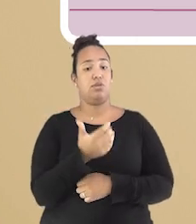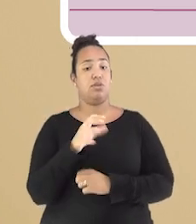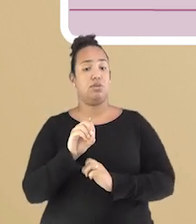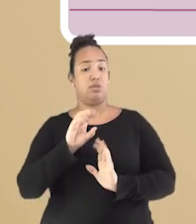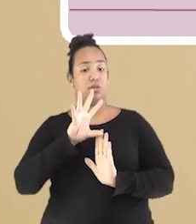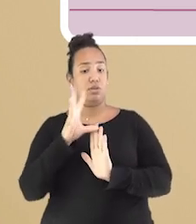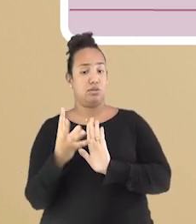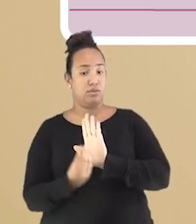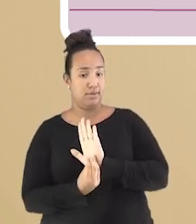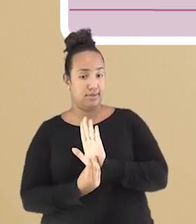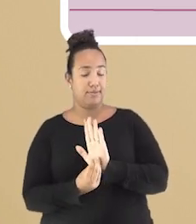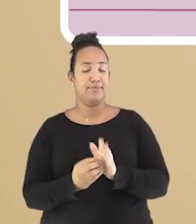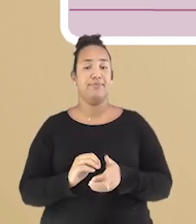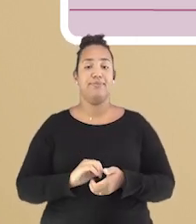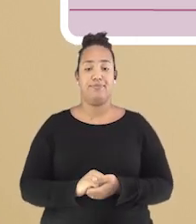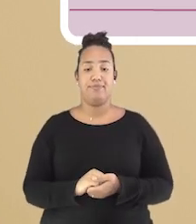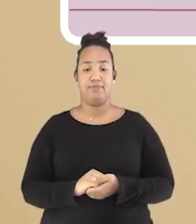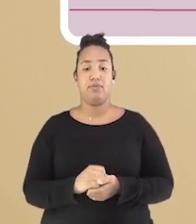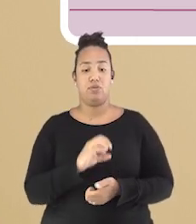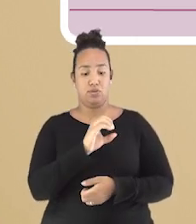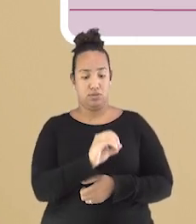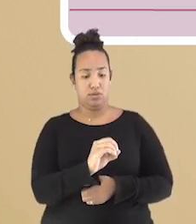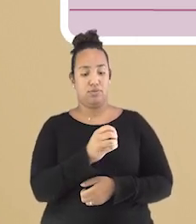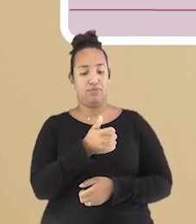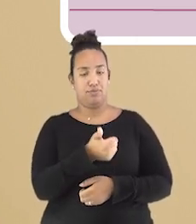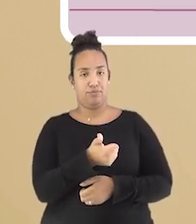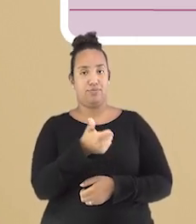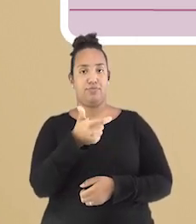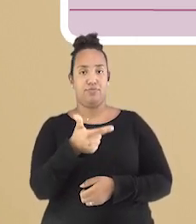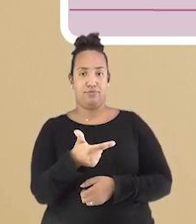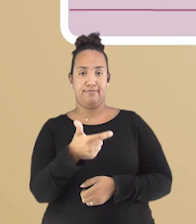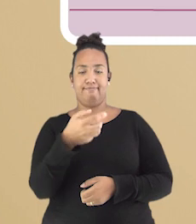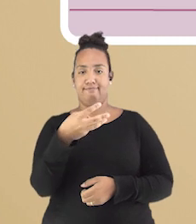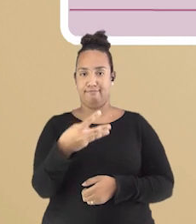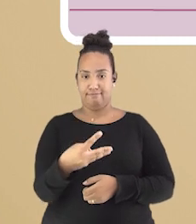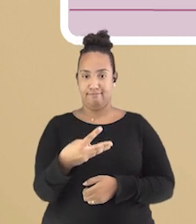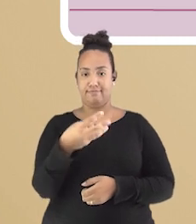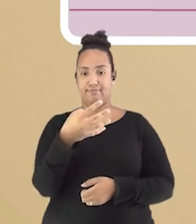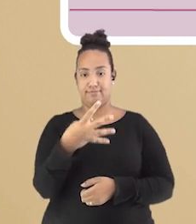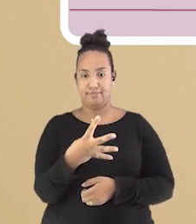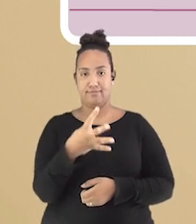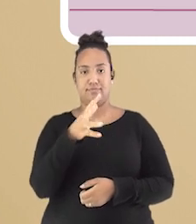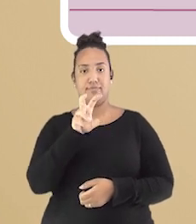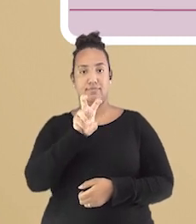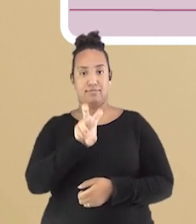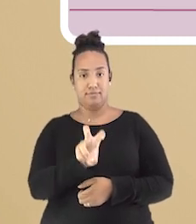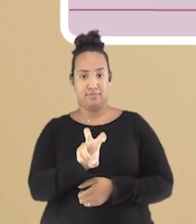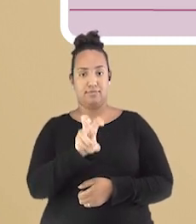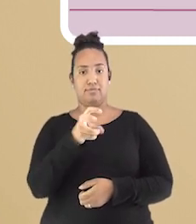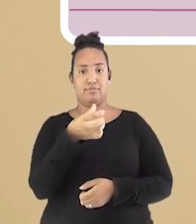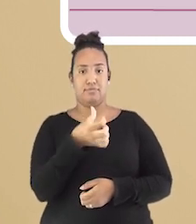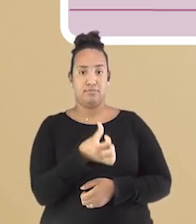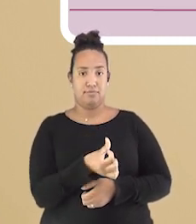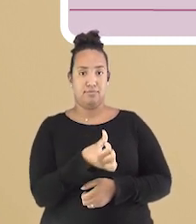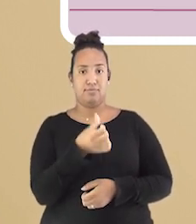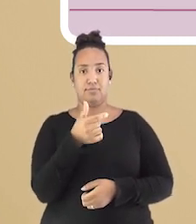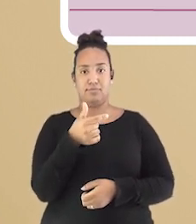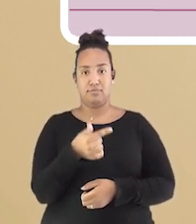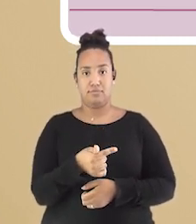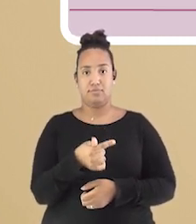símbolos diferentes, que são 0, 1, 2, 3, 4, 5,